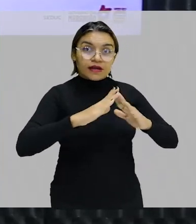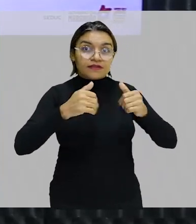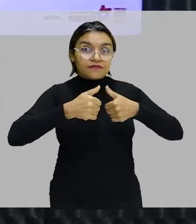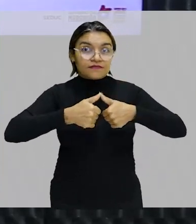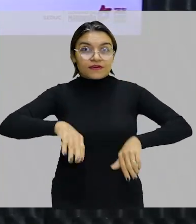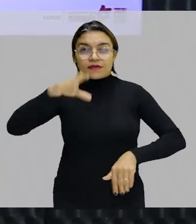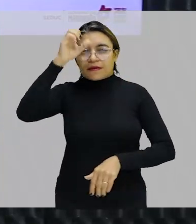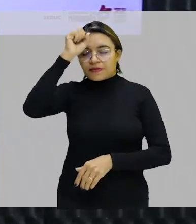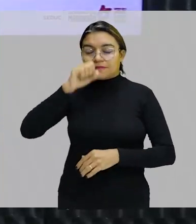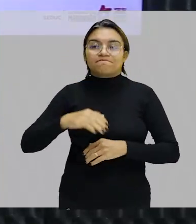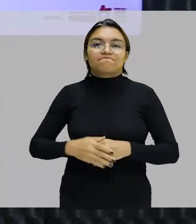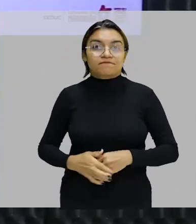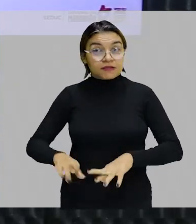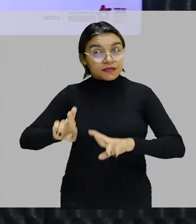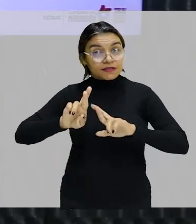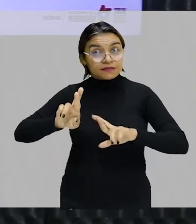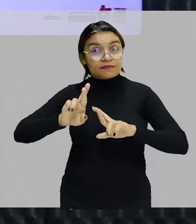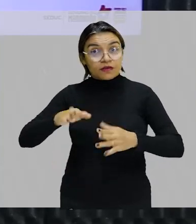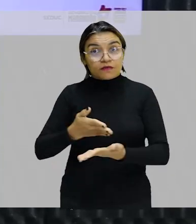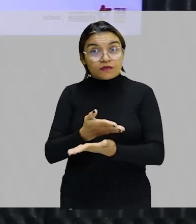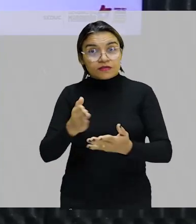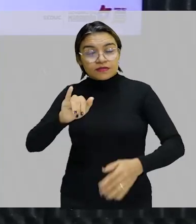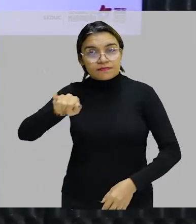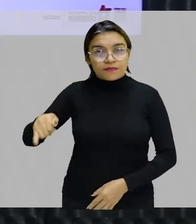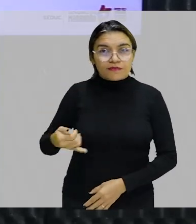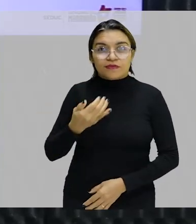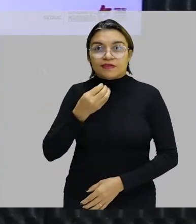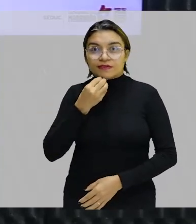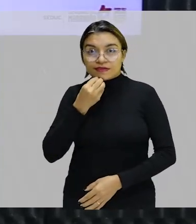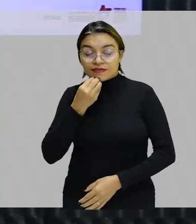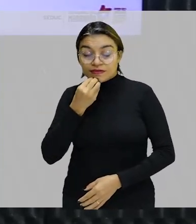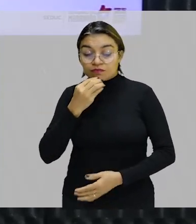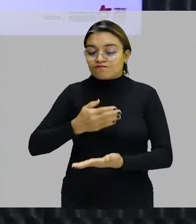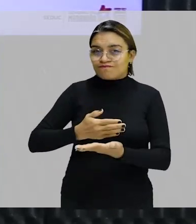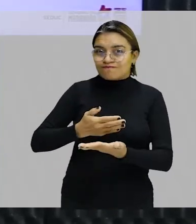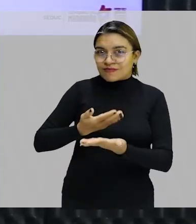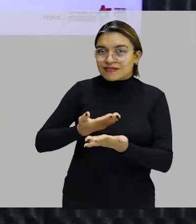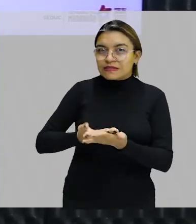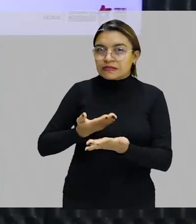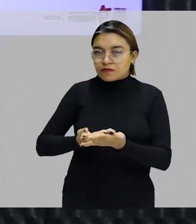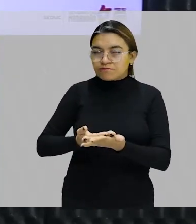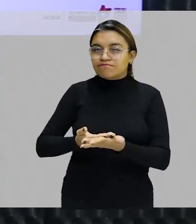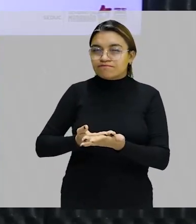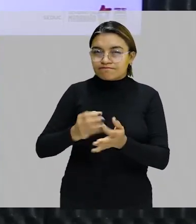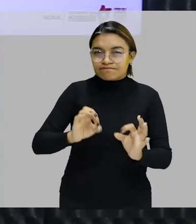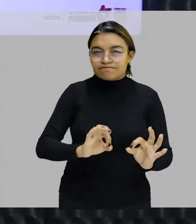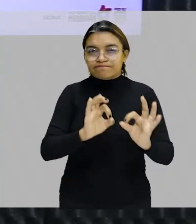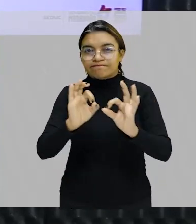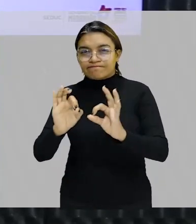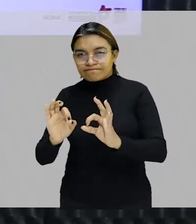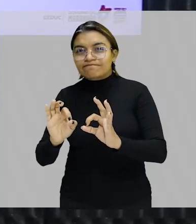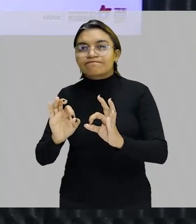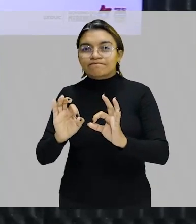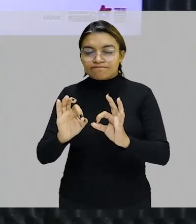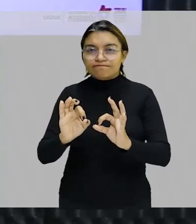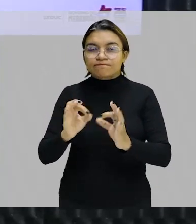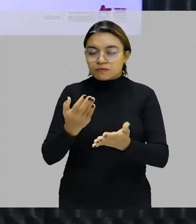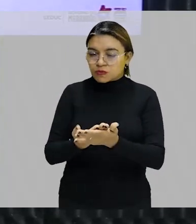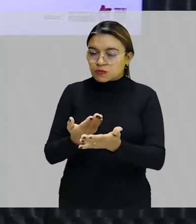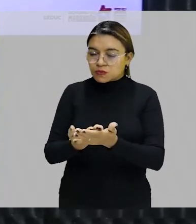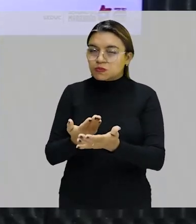Aprendendo. Bom, turminha, espero que vocês estejam aproveitando as nossas aulas, acompanhando direitinho, ok? Principalmente se dedicando aos